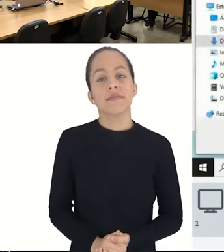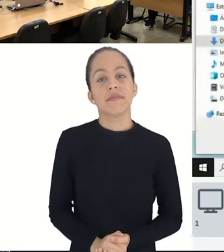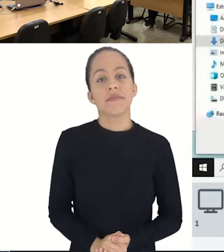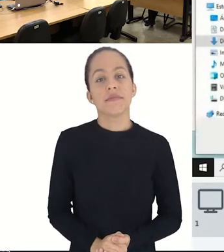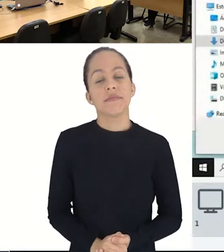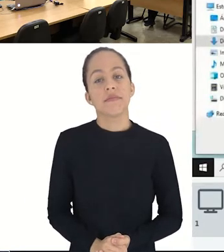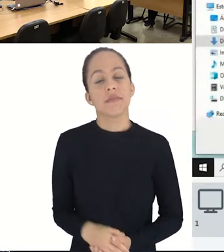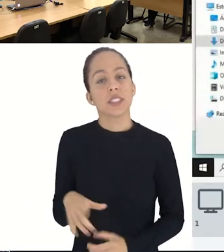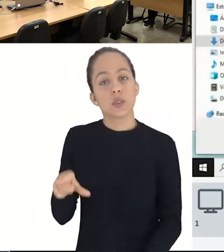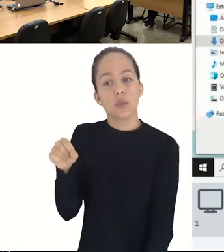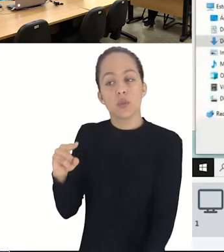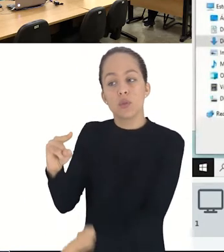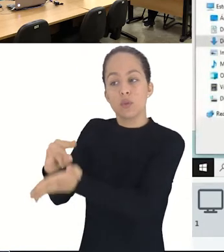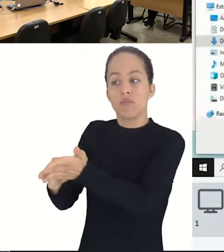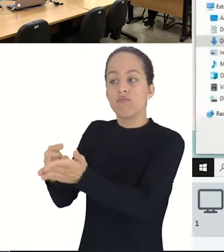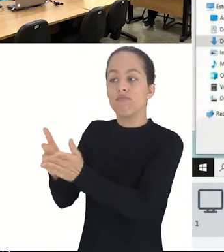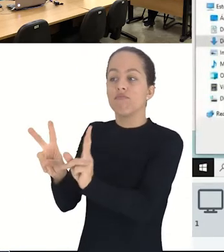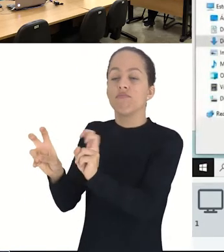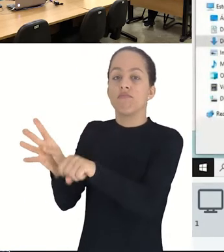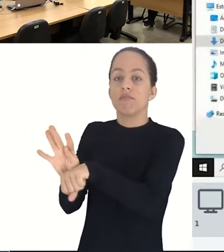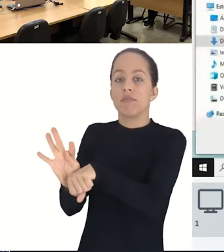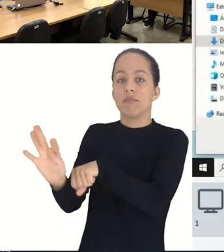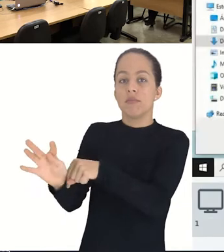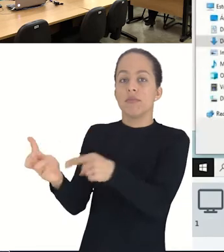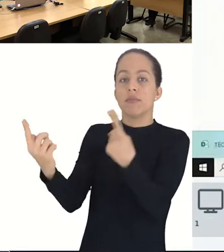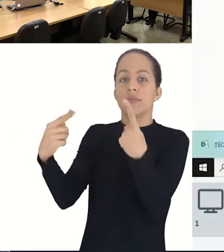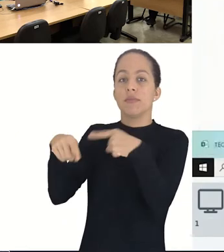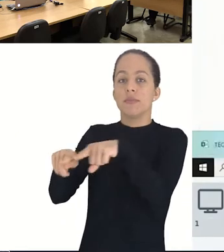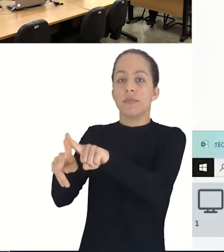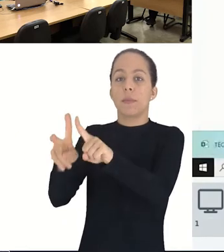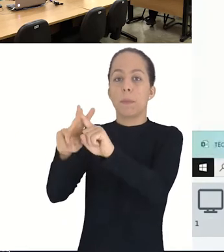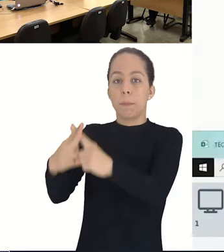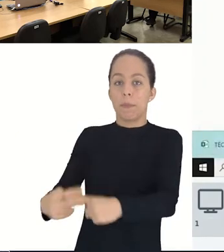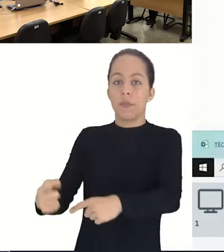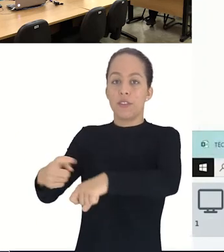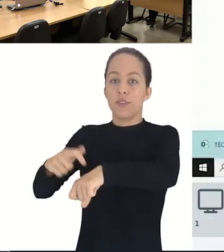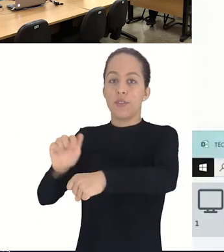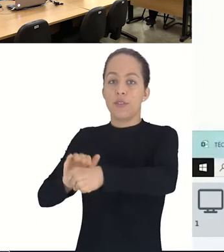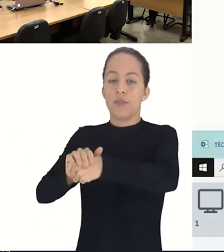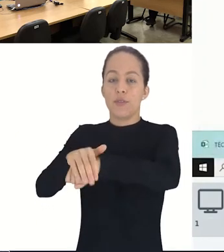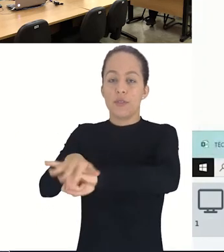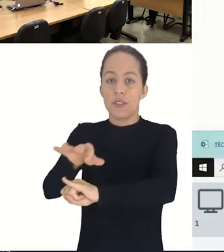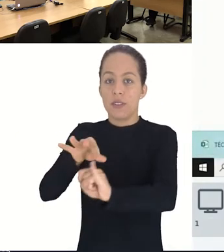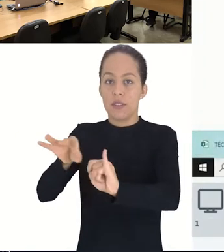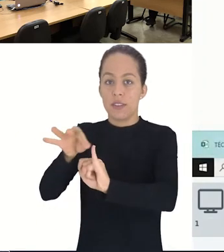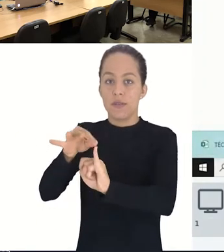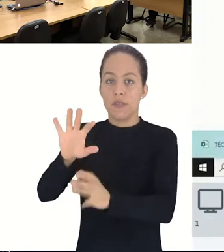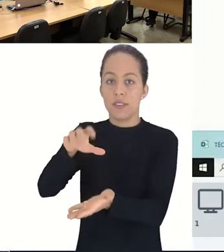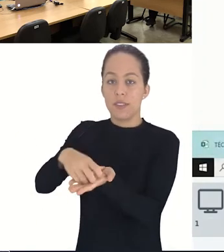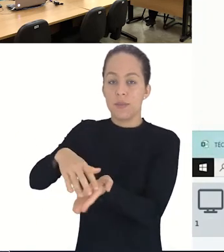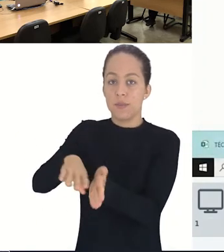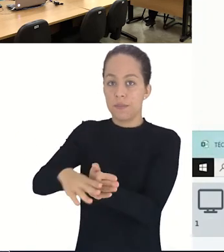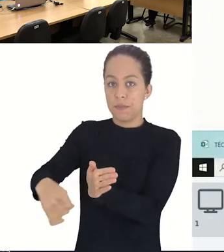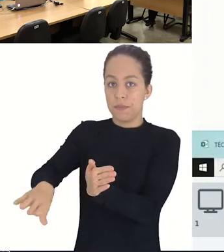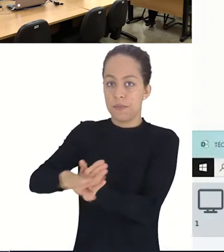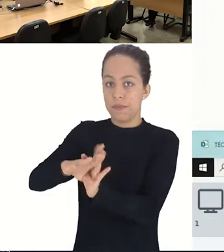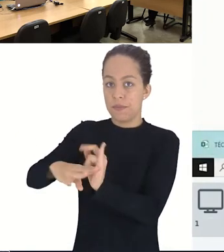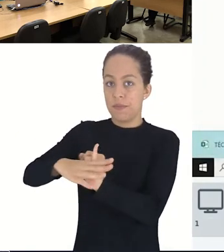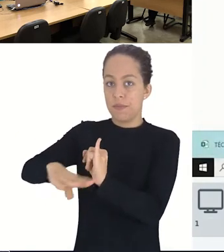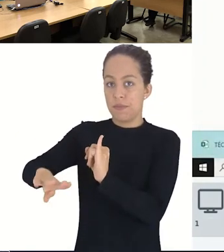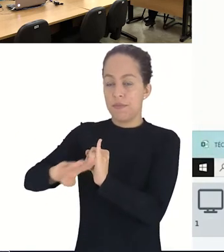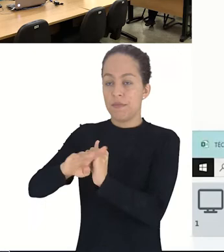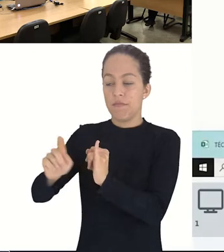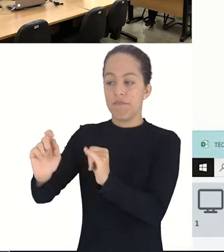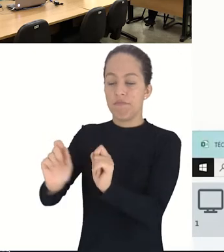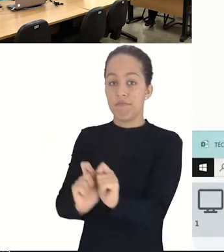Escolher o arquivo, técnico concomitante mecânica noturno do campo São Mateus. Vamos